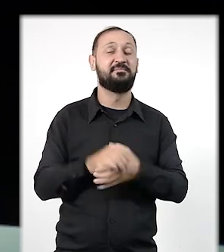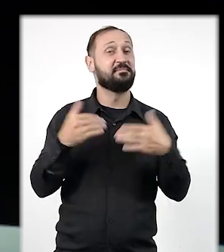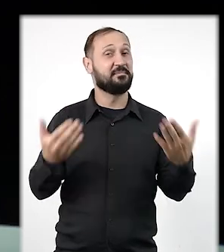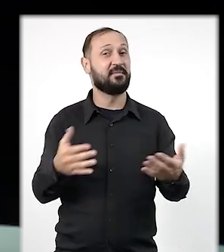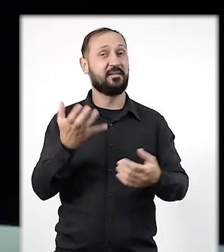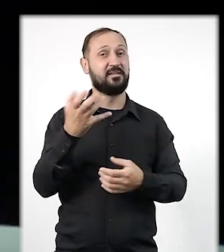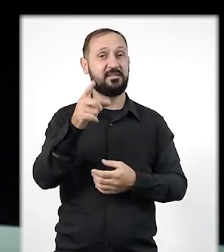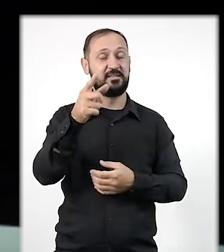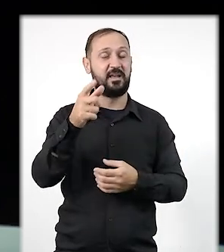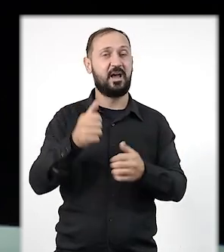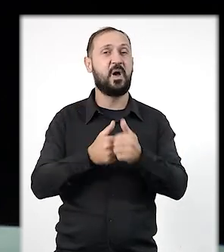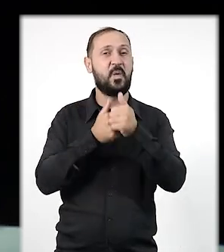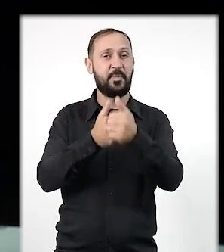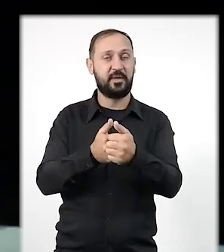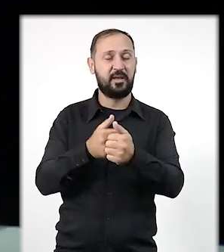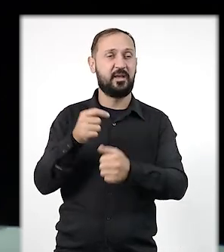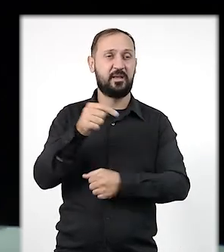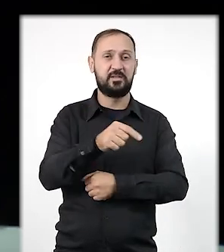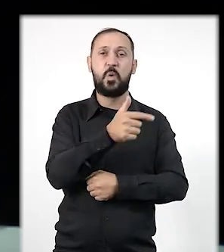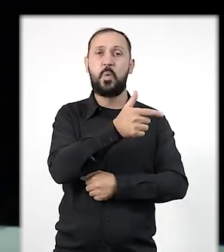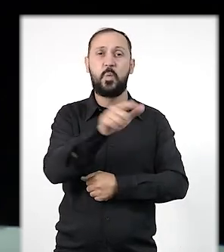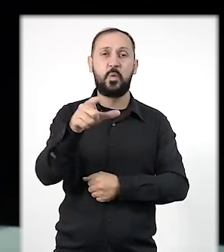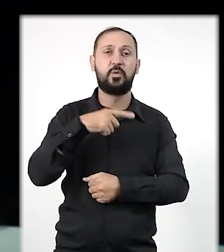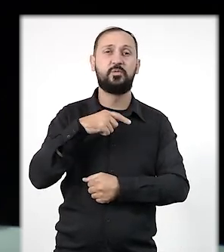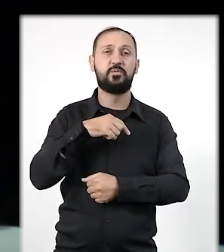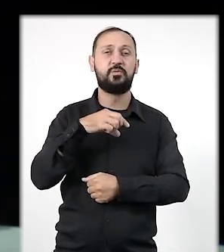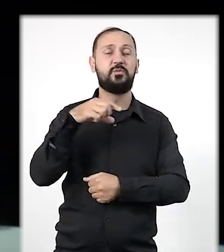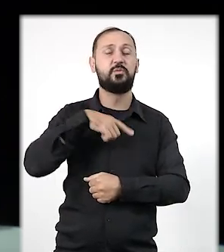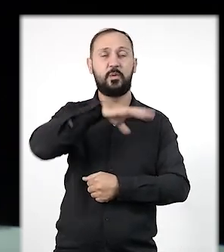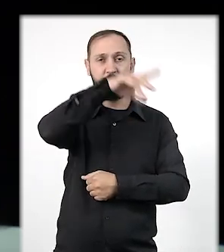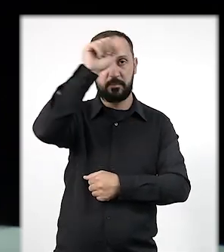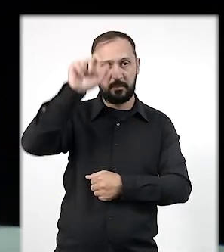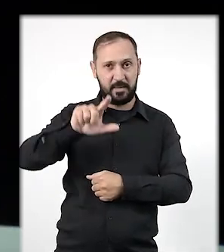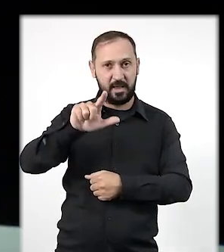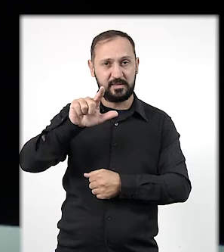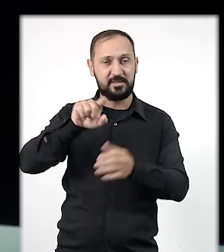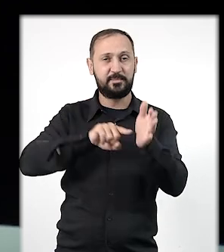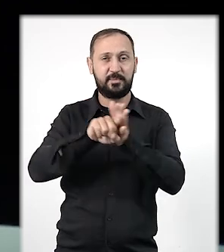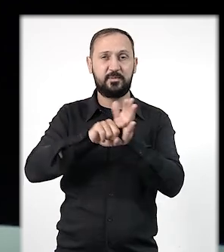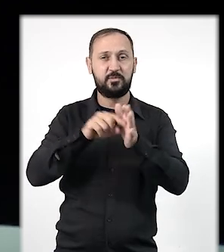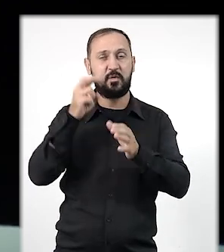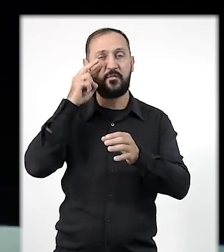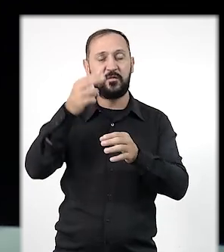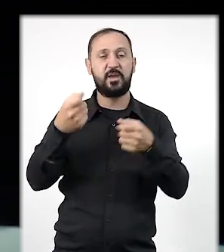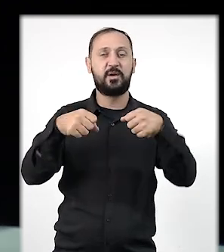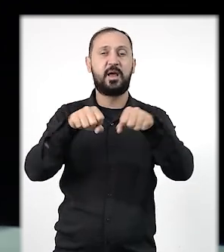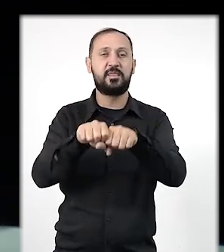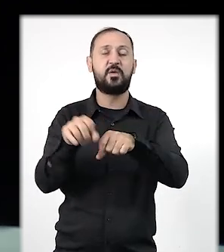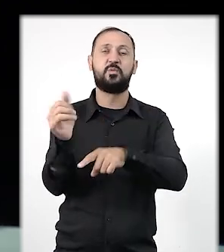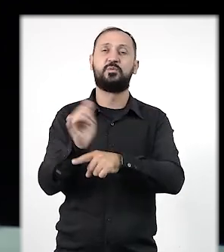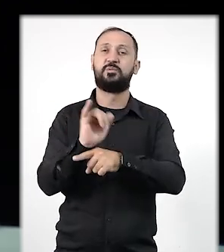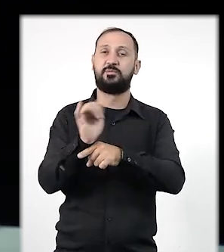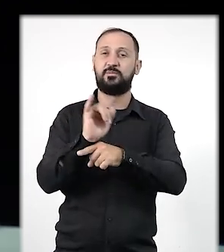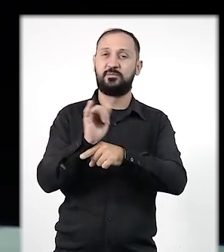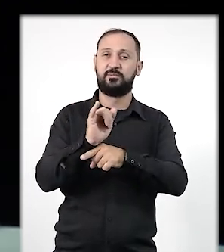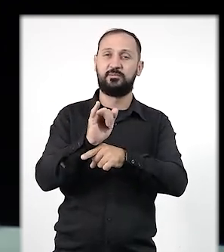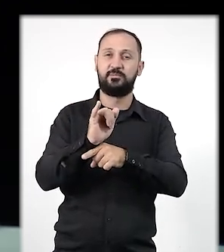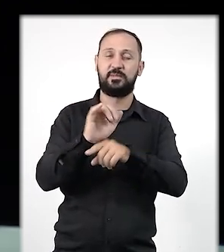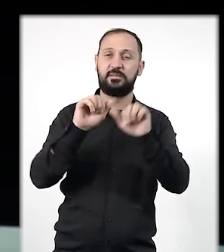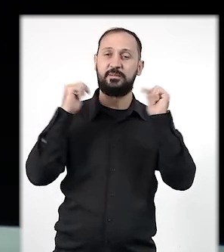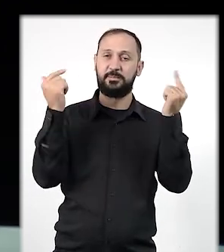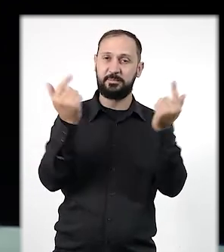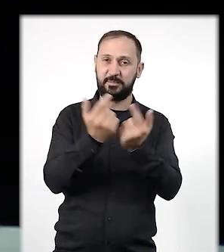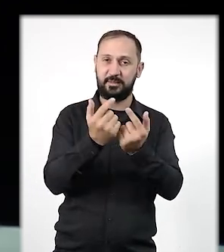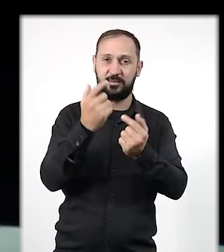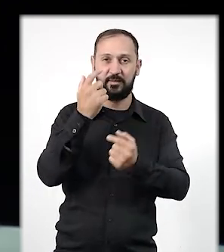quem quiser acompanhar essa ou outras edições da MS em Pesquisa, basta acessar o nosso canal do YouTube da Assembleia Legislativa de Mato Grosso do Sul. Por